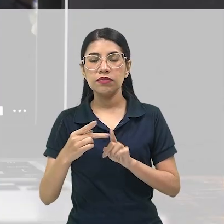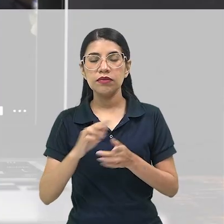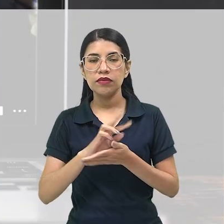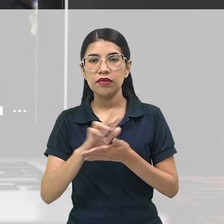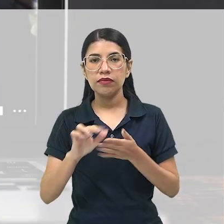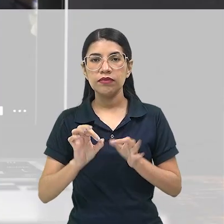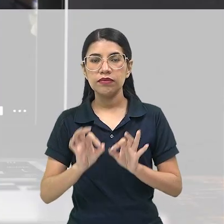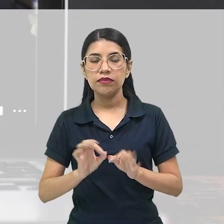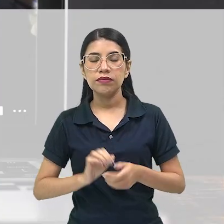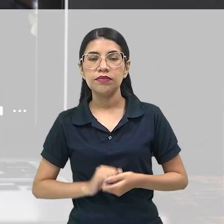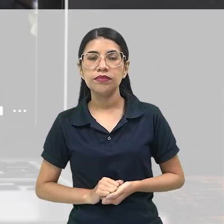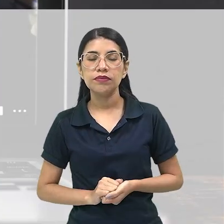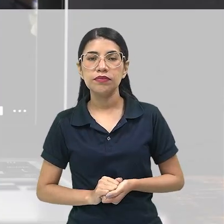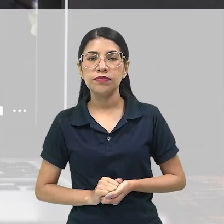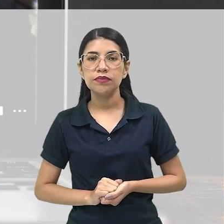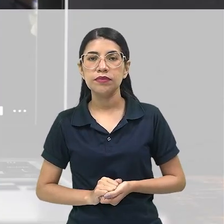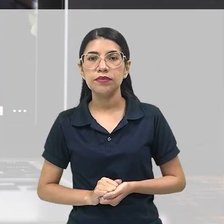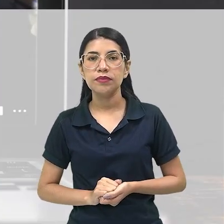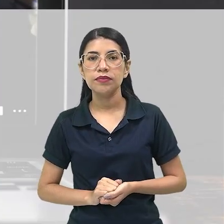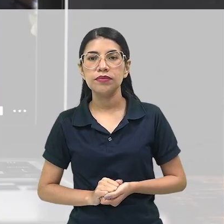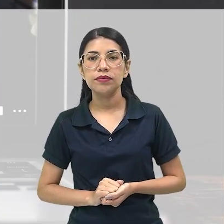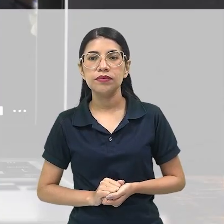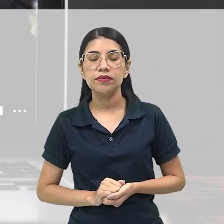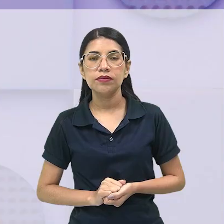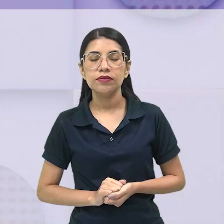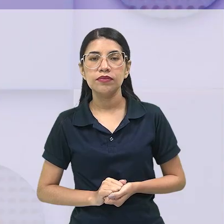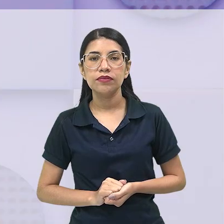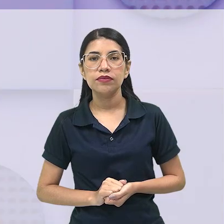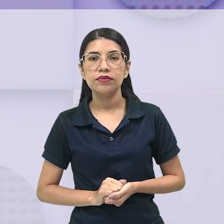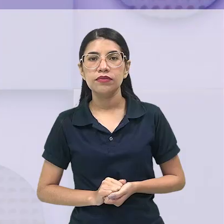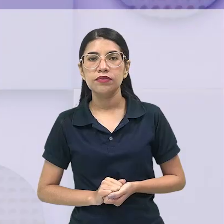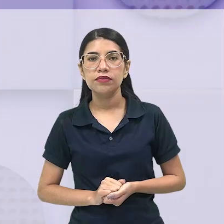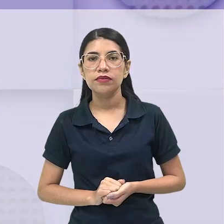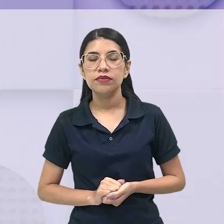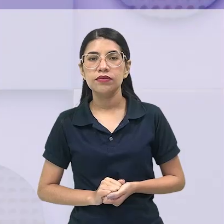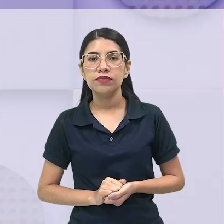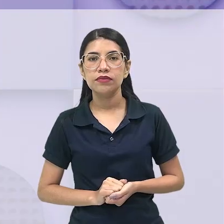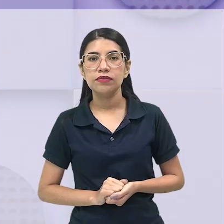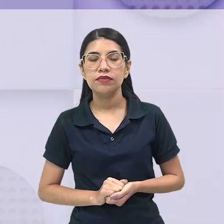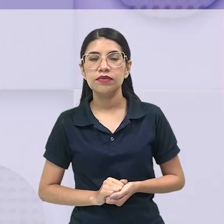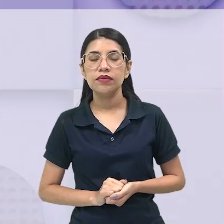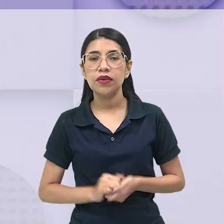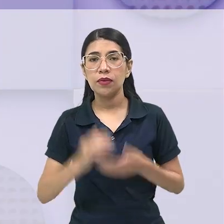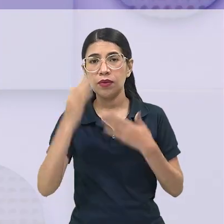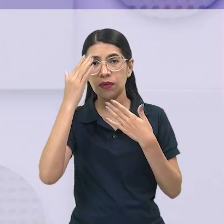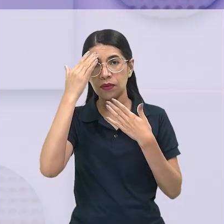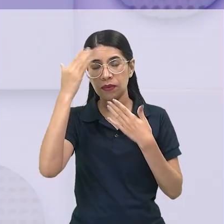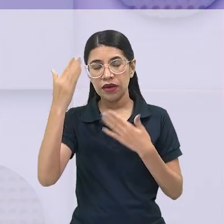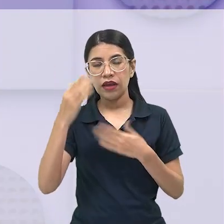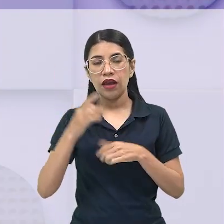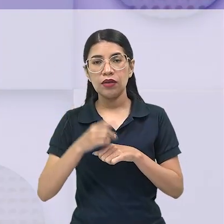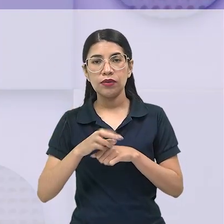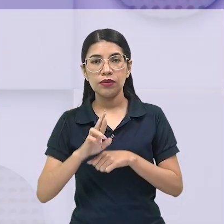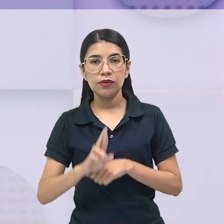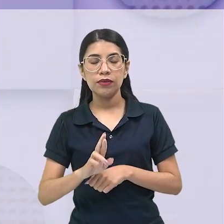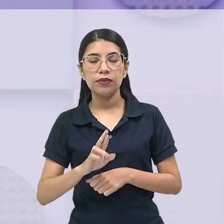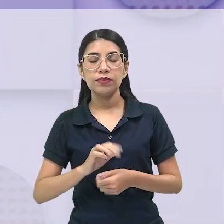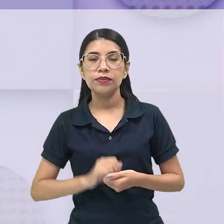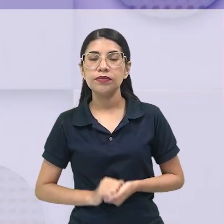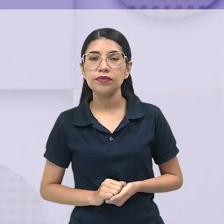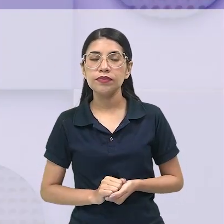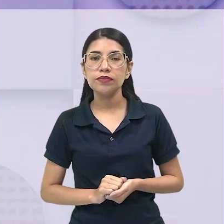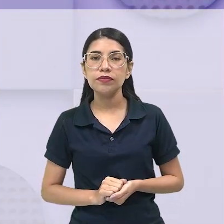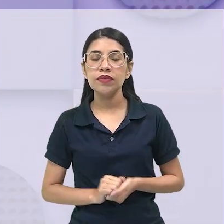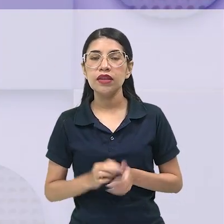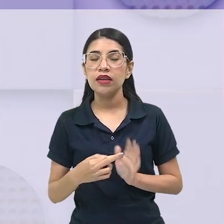religiosas. Então, muito obrigado ao doutor Elianildo,